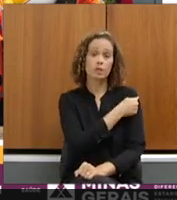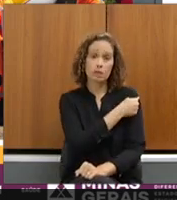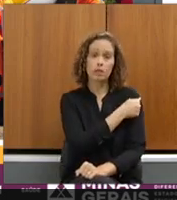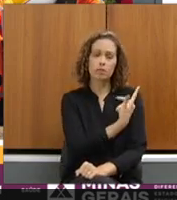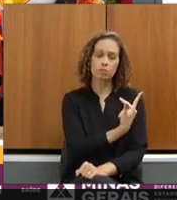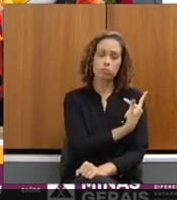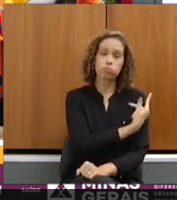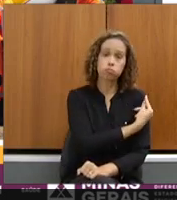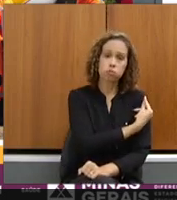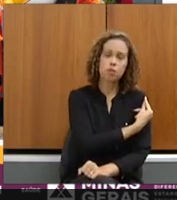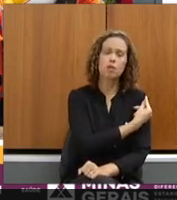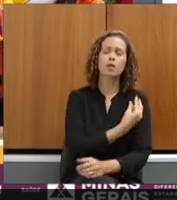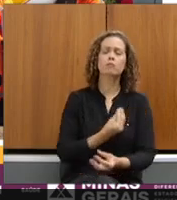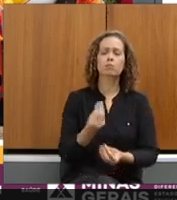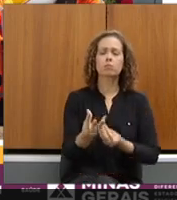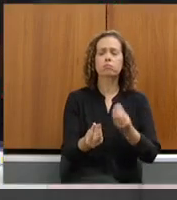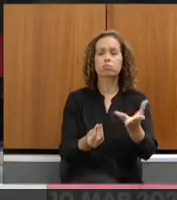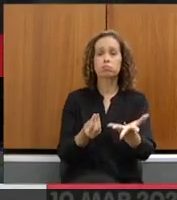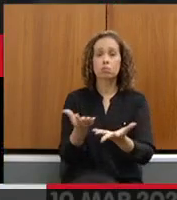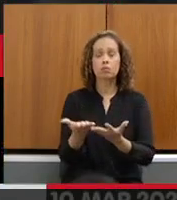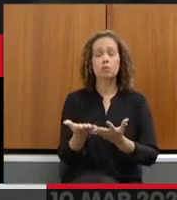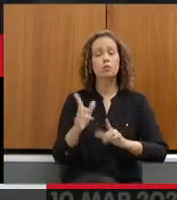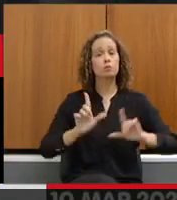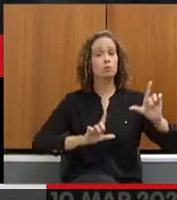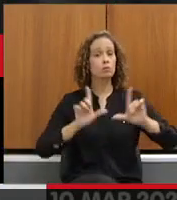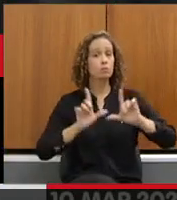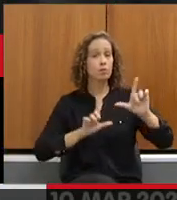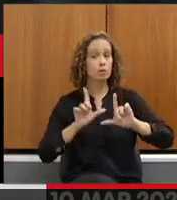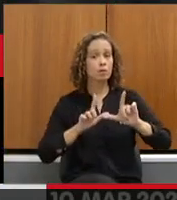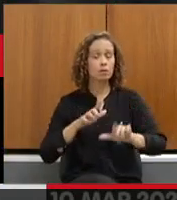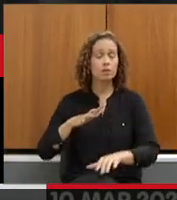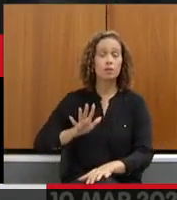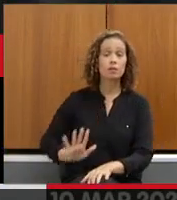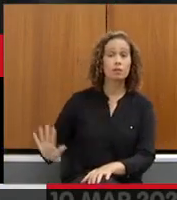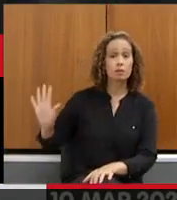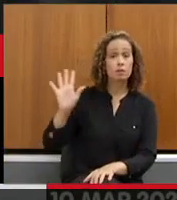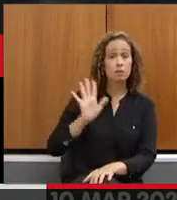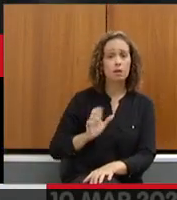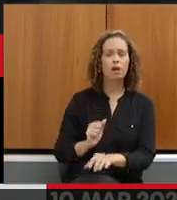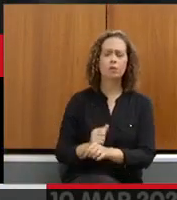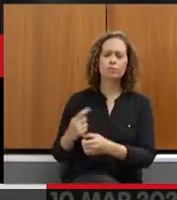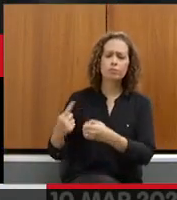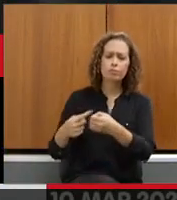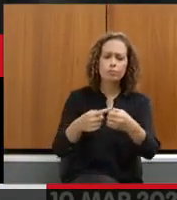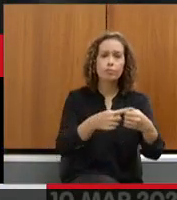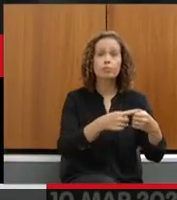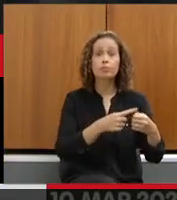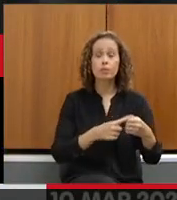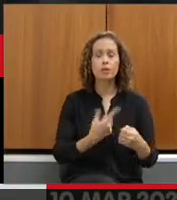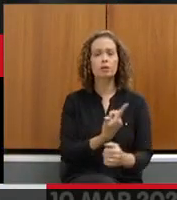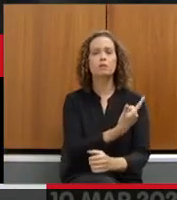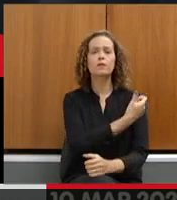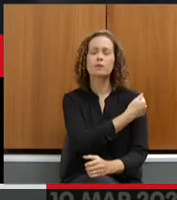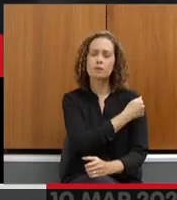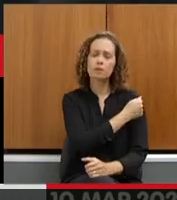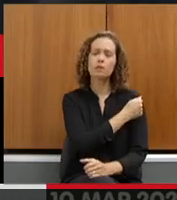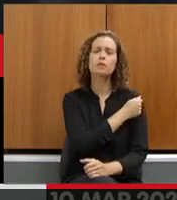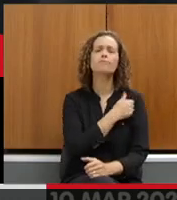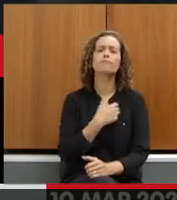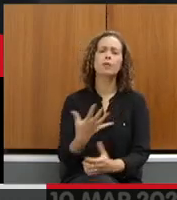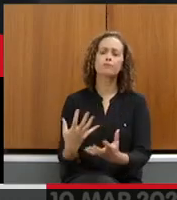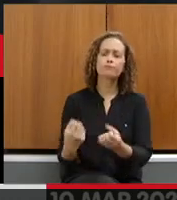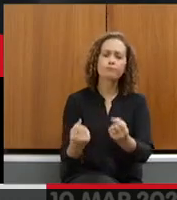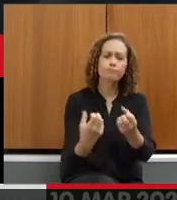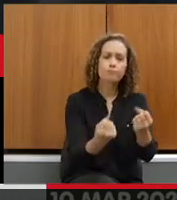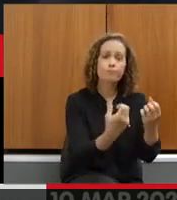que chegam via programa nacional de imunização para que ela chegue nos municípios em condições adequadas nas proporções adequadas